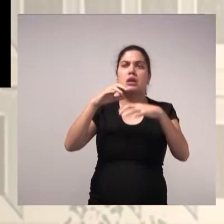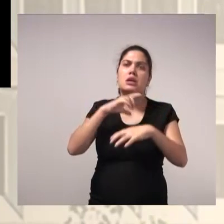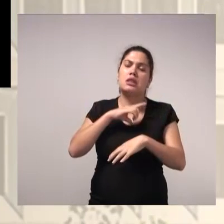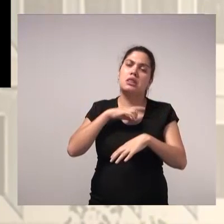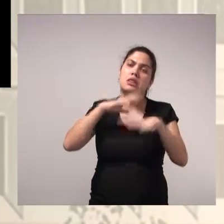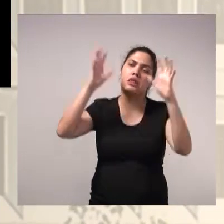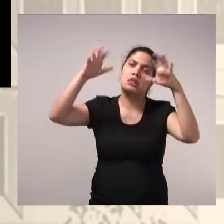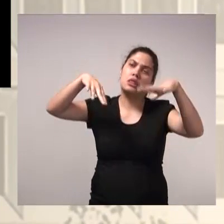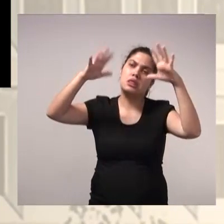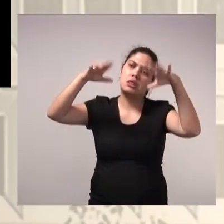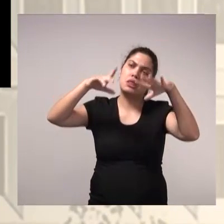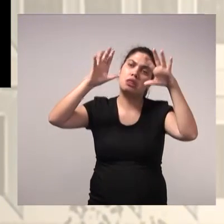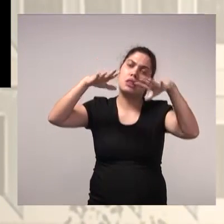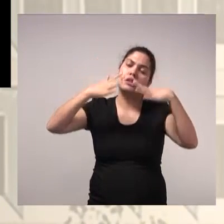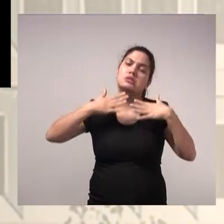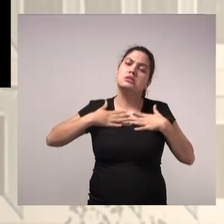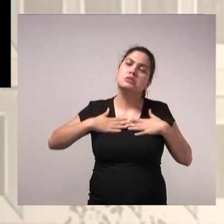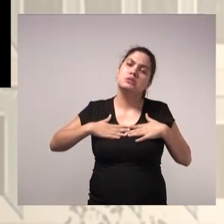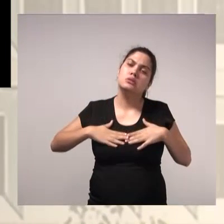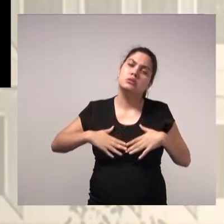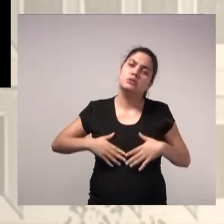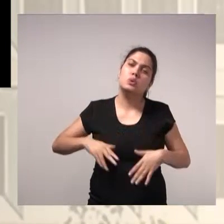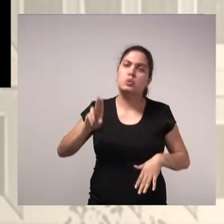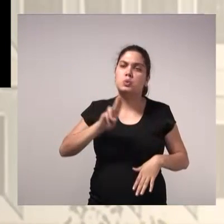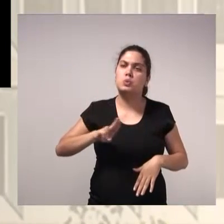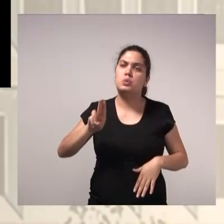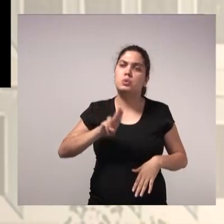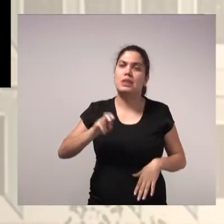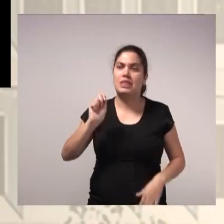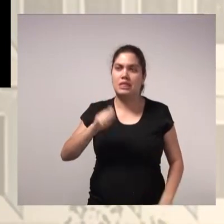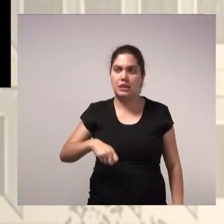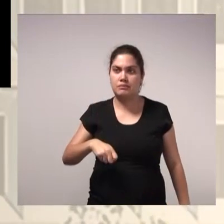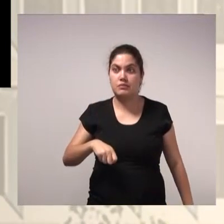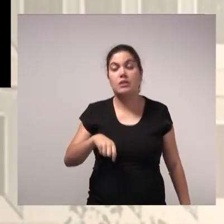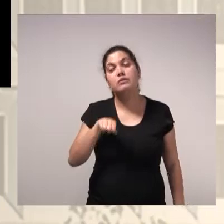chuva tranquilamente para ser usada. E você só tem,